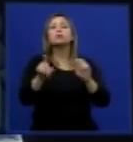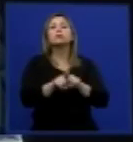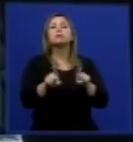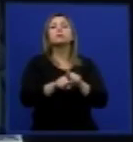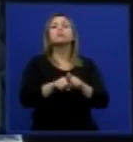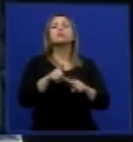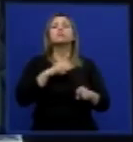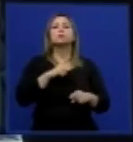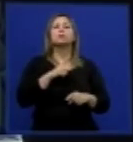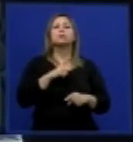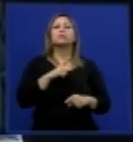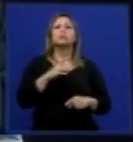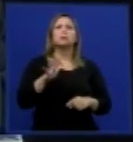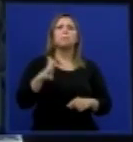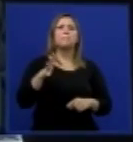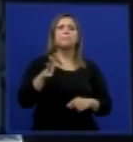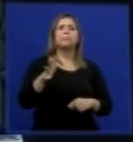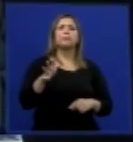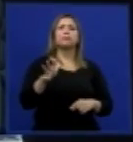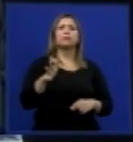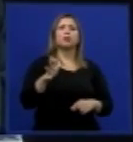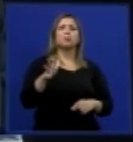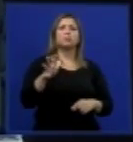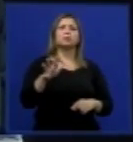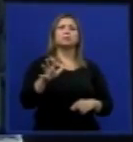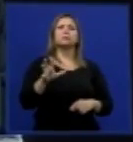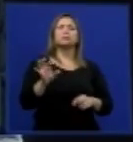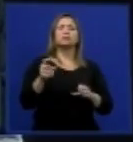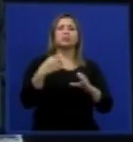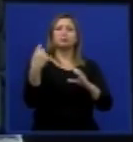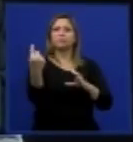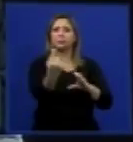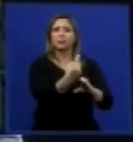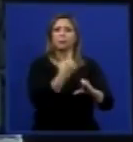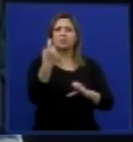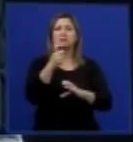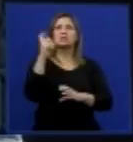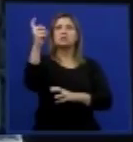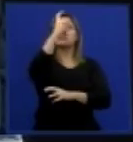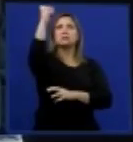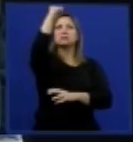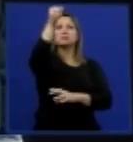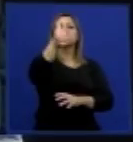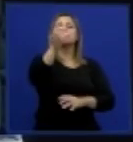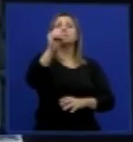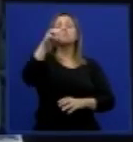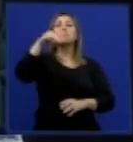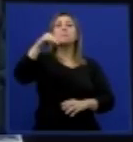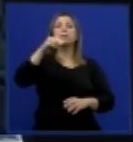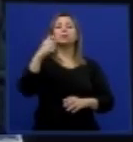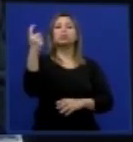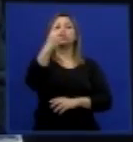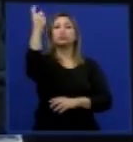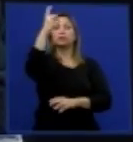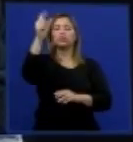estrutura aproximadamente cilíndrica com cerca de 60 de altura onde são processados os pneus e o Xisto